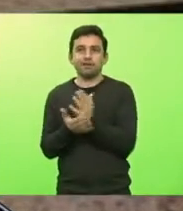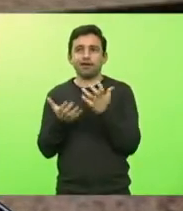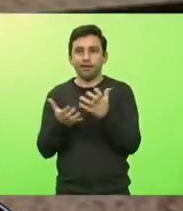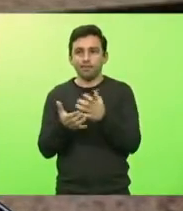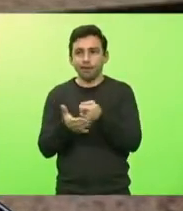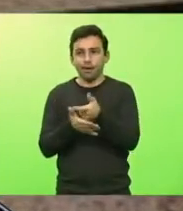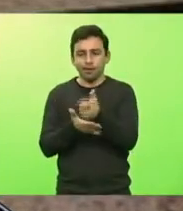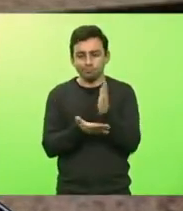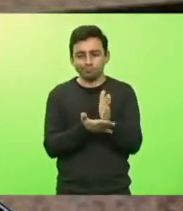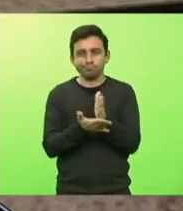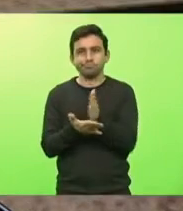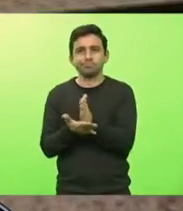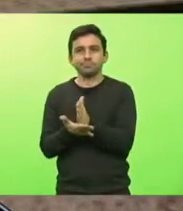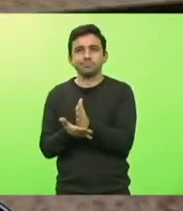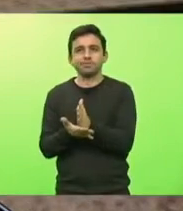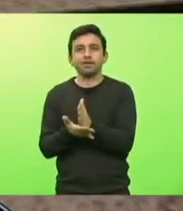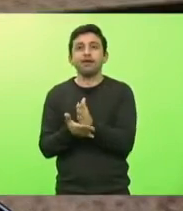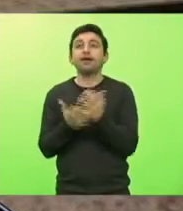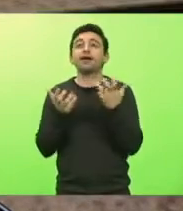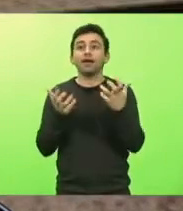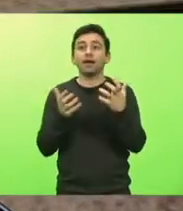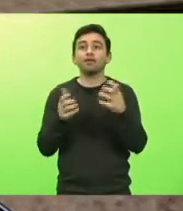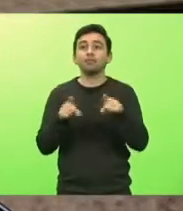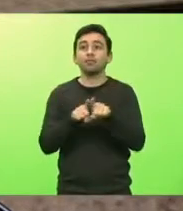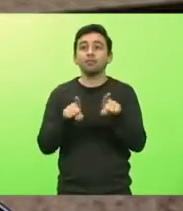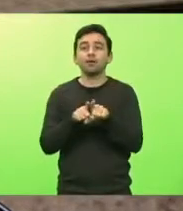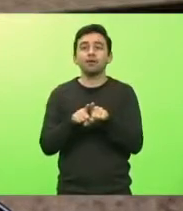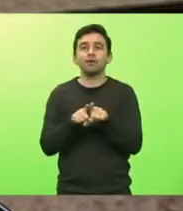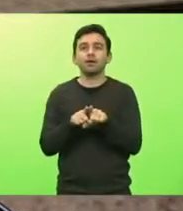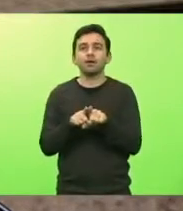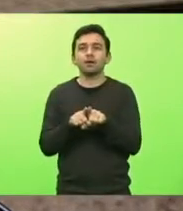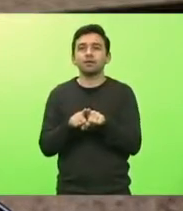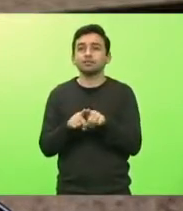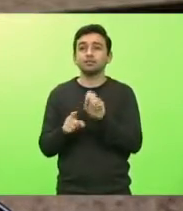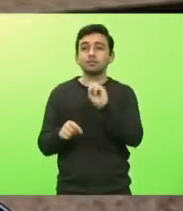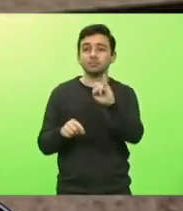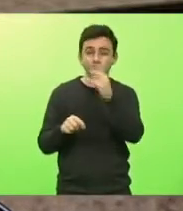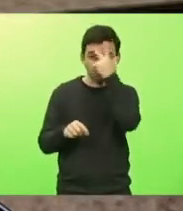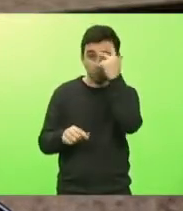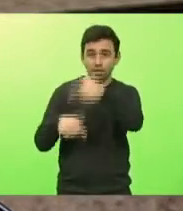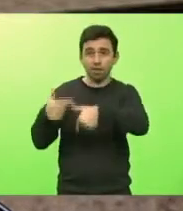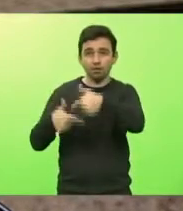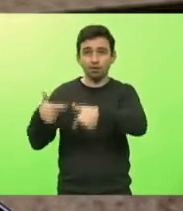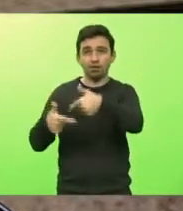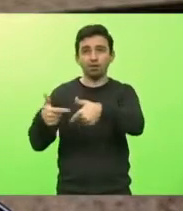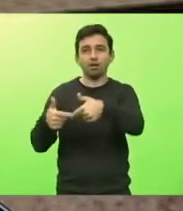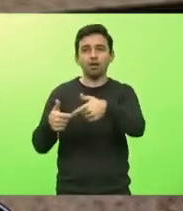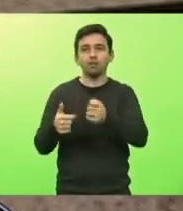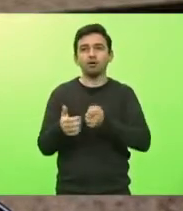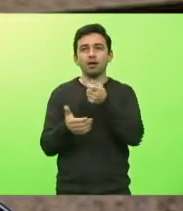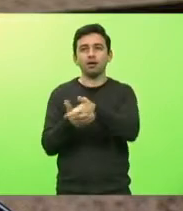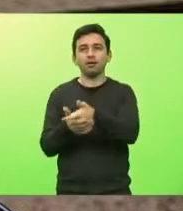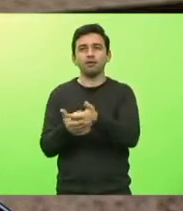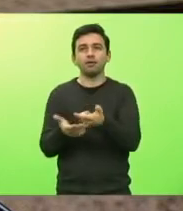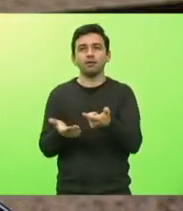além de querer parcelar, ainda queria cobrar mediante a produção. Ele quer aumentar a produção, não quer